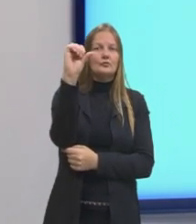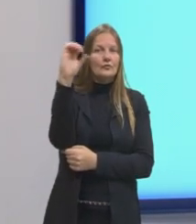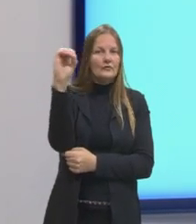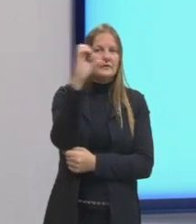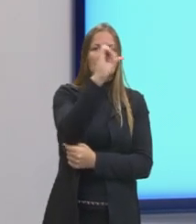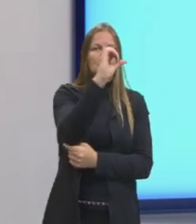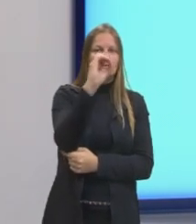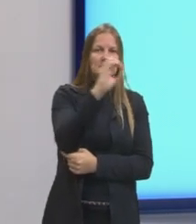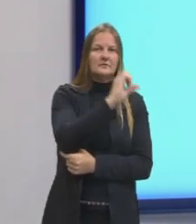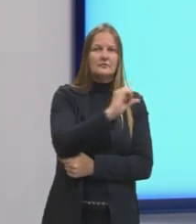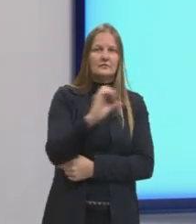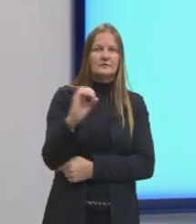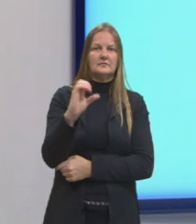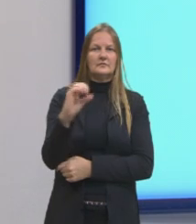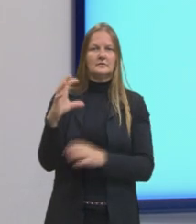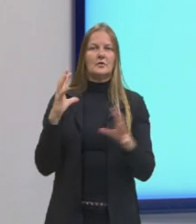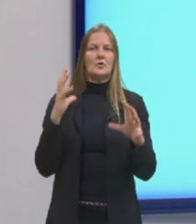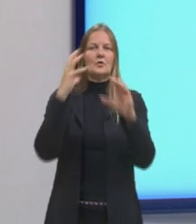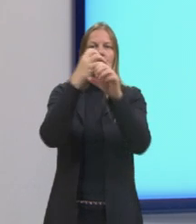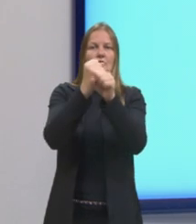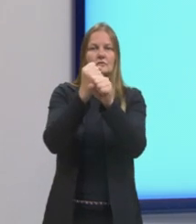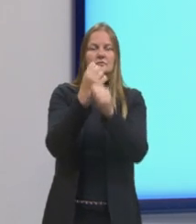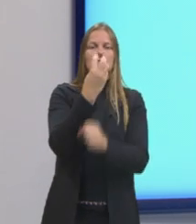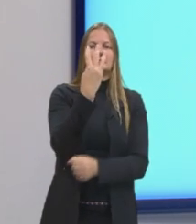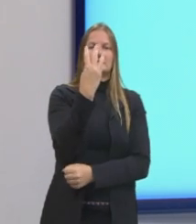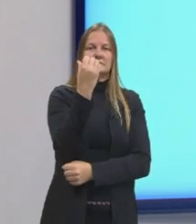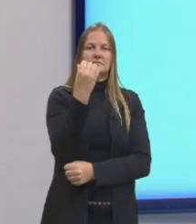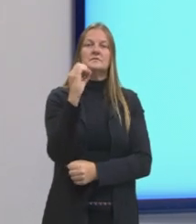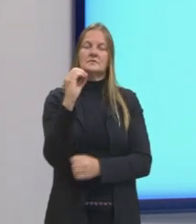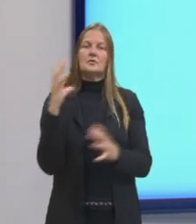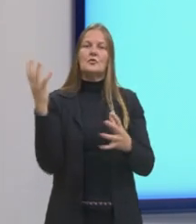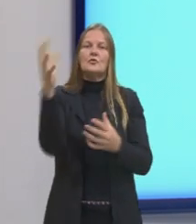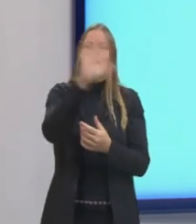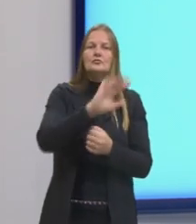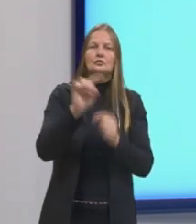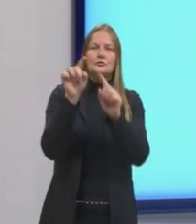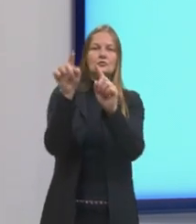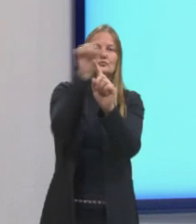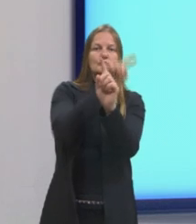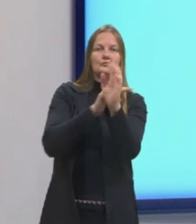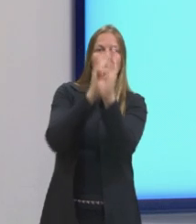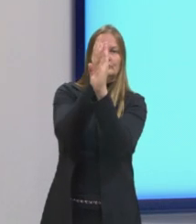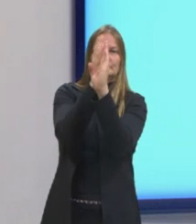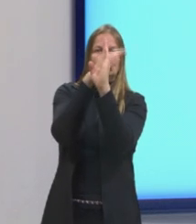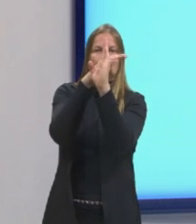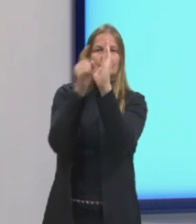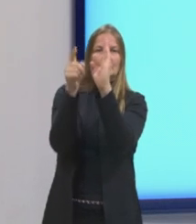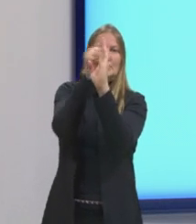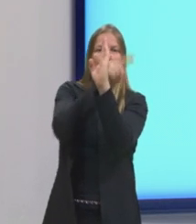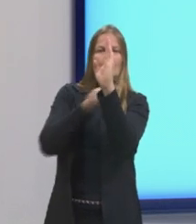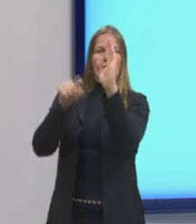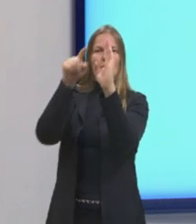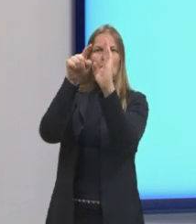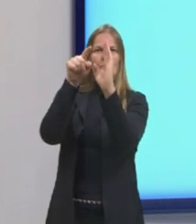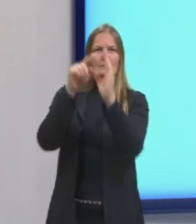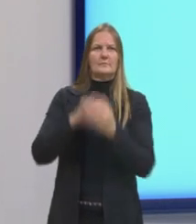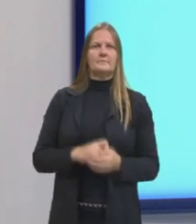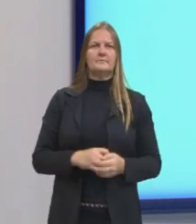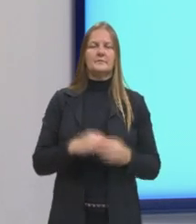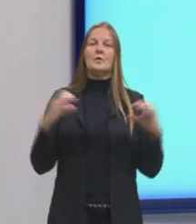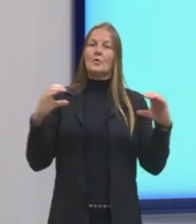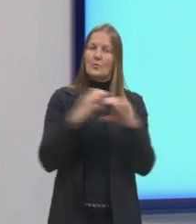270 somando 90 eu tenho 360 seria então a volta completa né seria um ângulo de volta